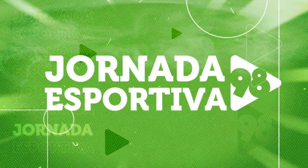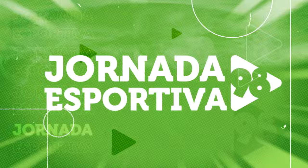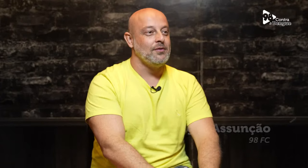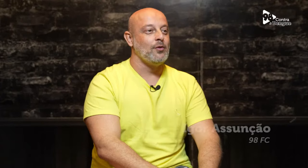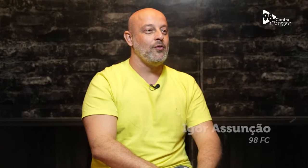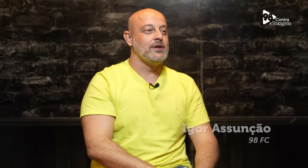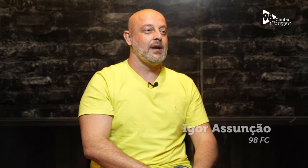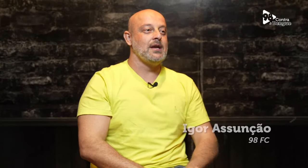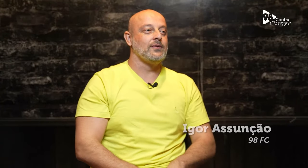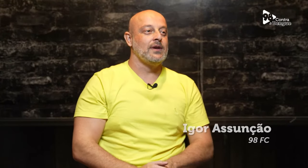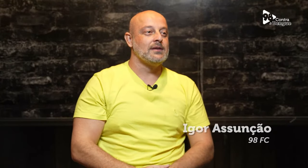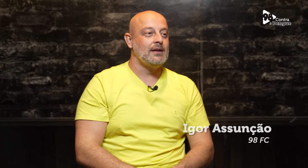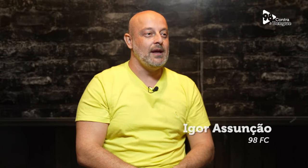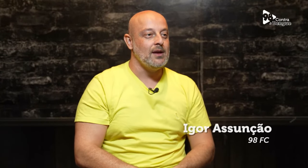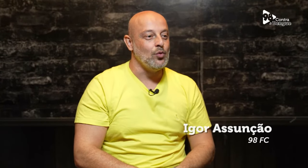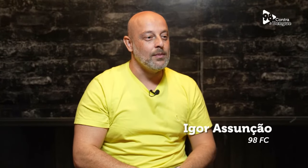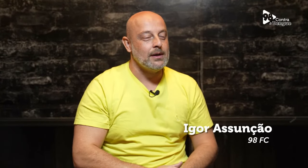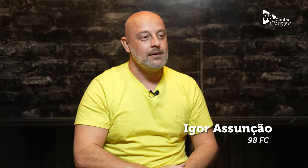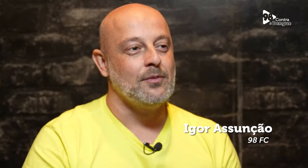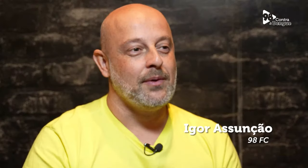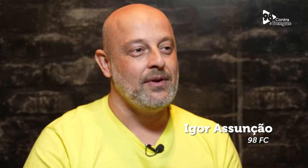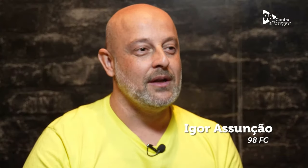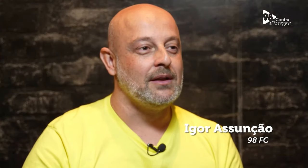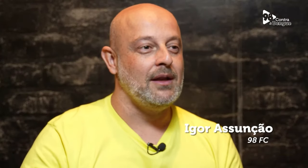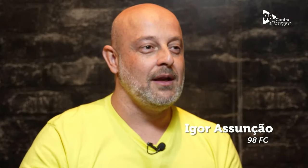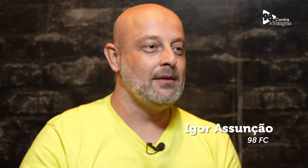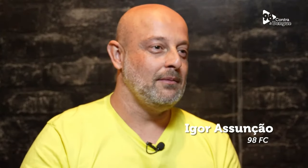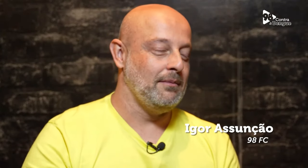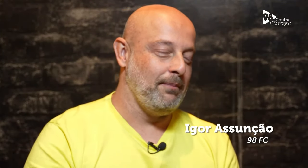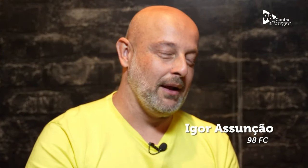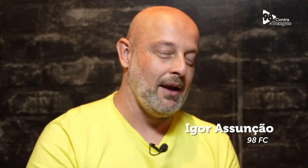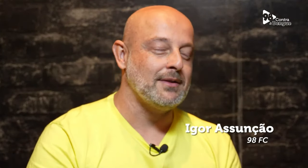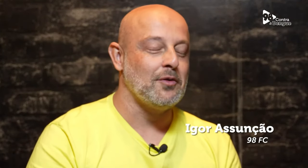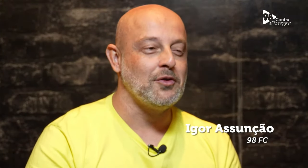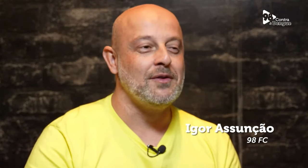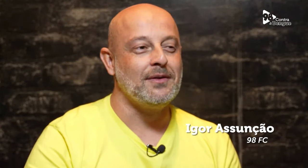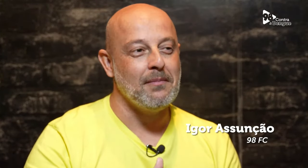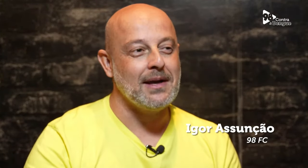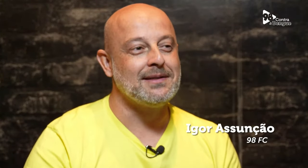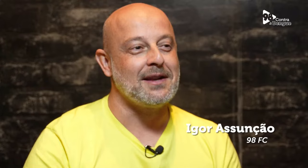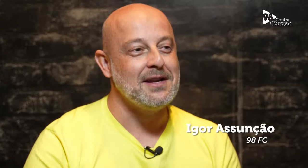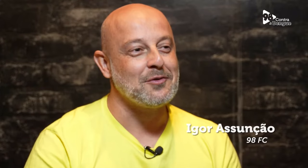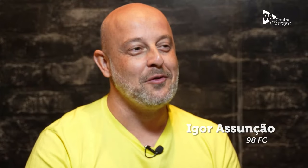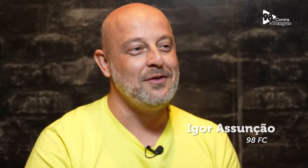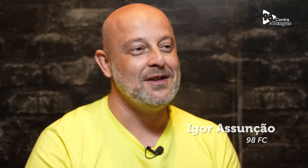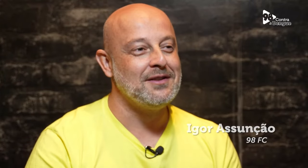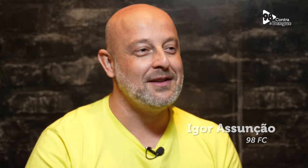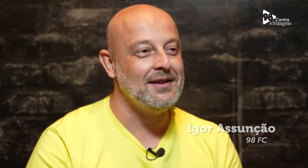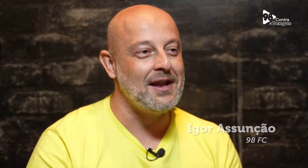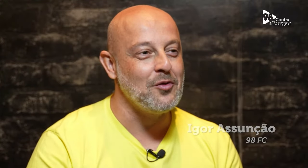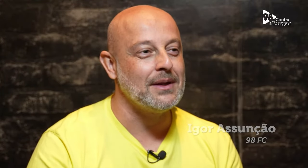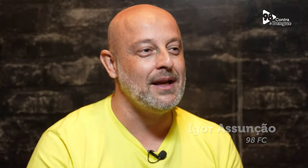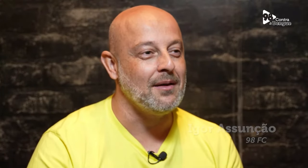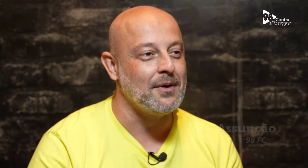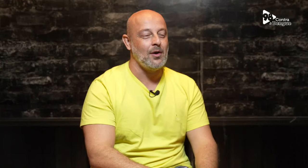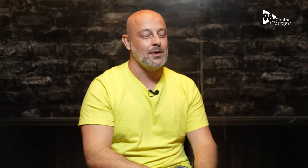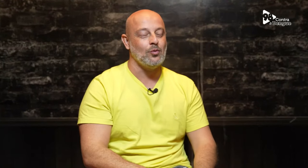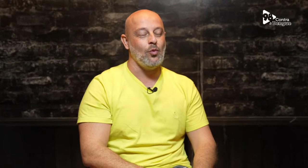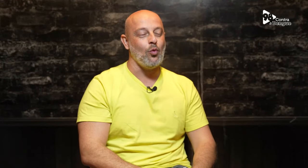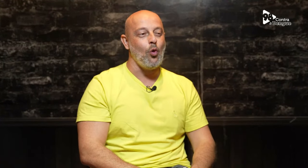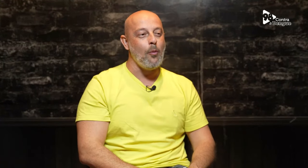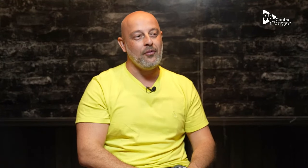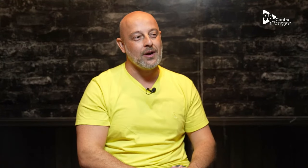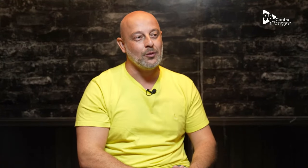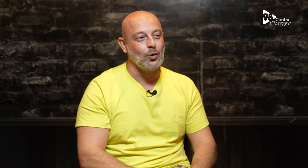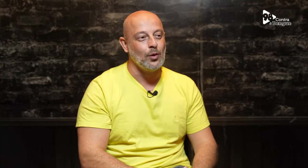98 de covid três vezes e dengue uma né eu preferia ter pela reação que eu tive mais três covids e nenhuma dengue